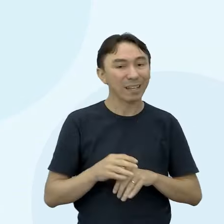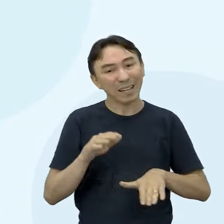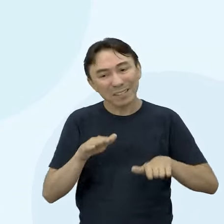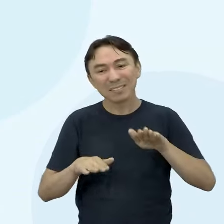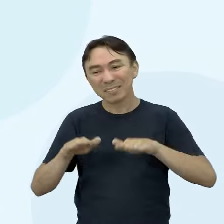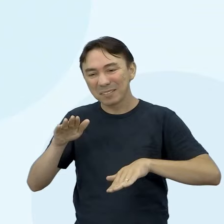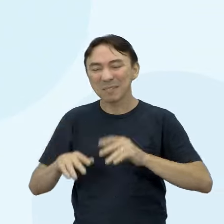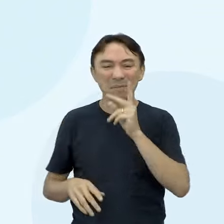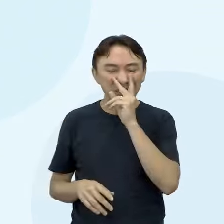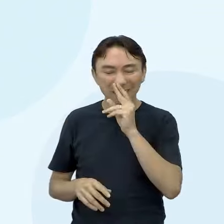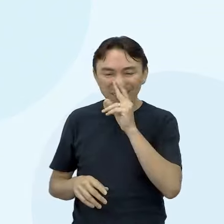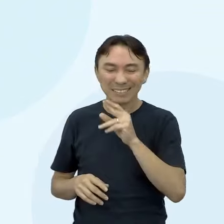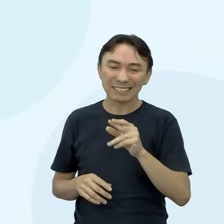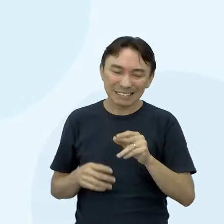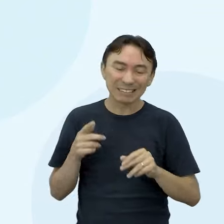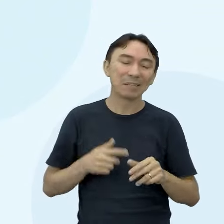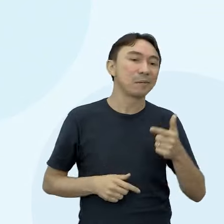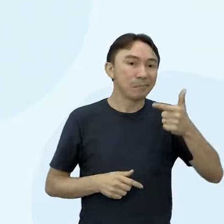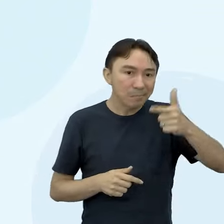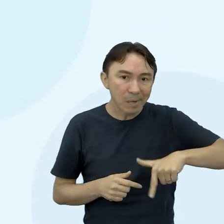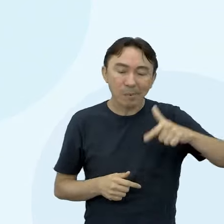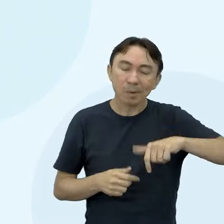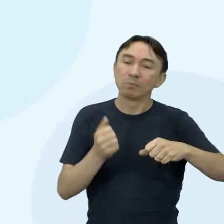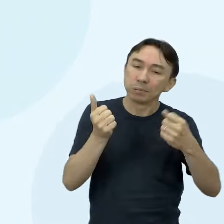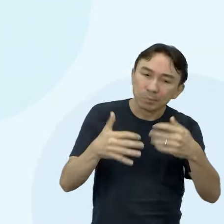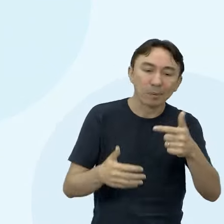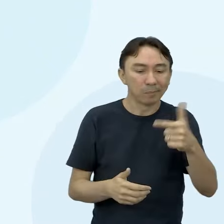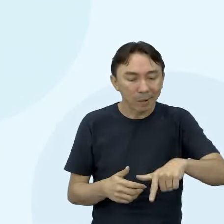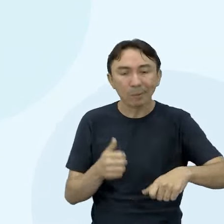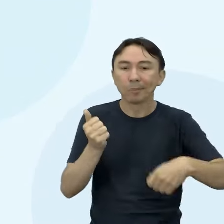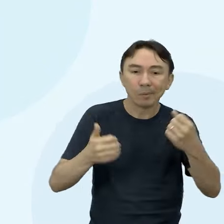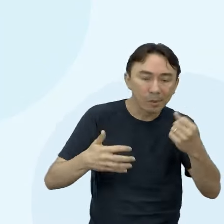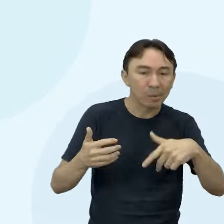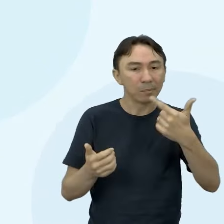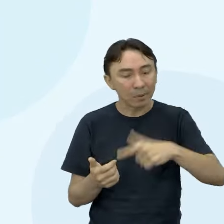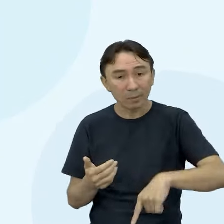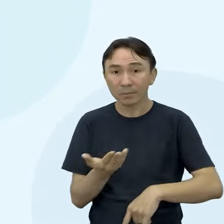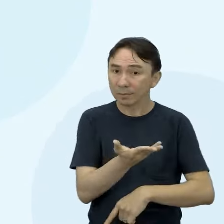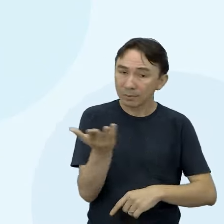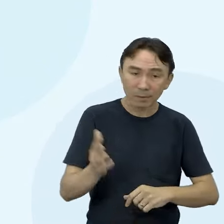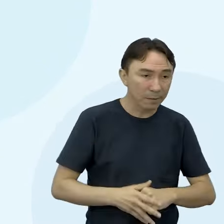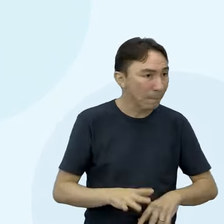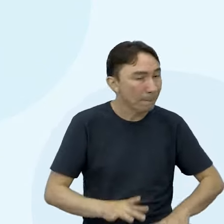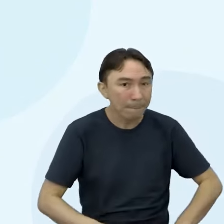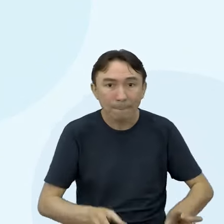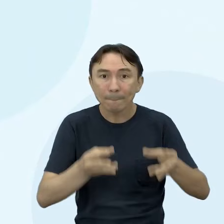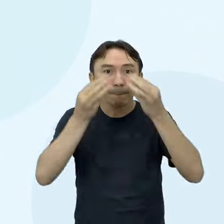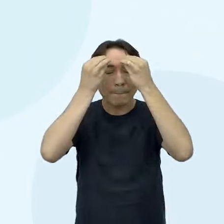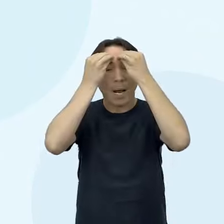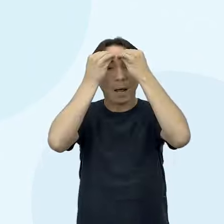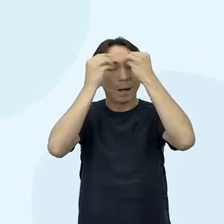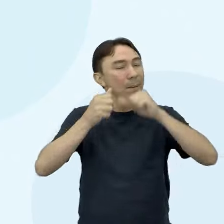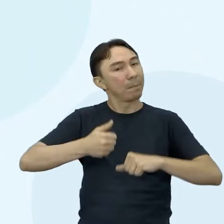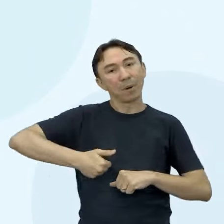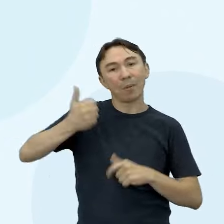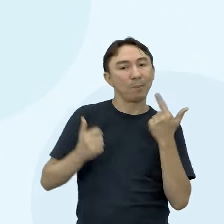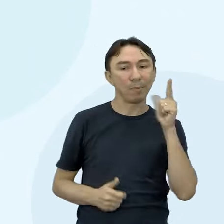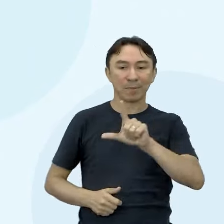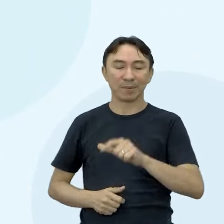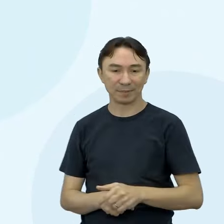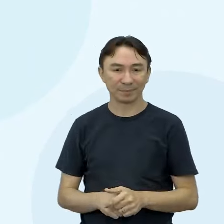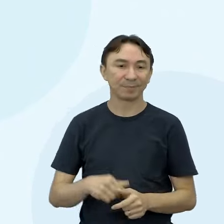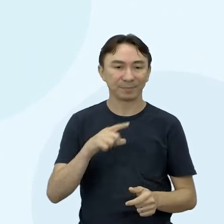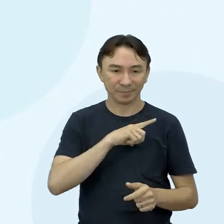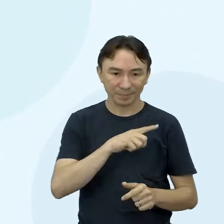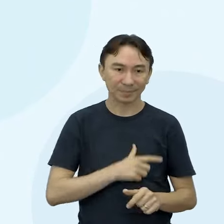pouco mais, dá ênfase numa situação, para que vocês possam se apropriar melhor. Quando a gente está aí com 2